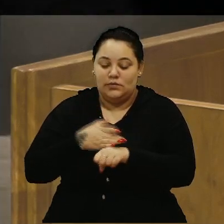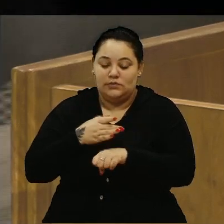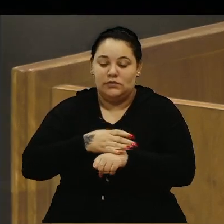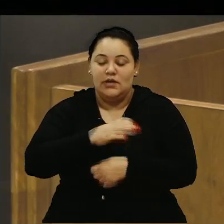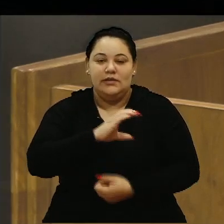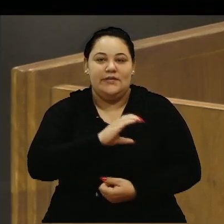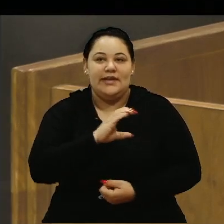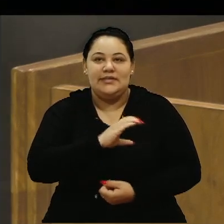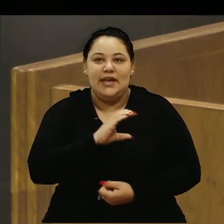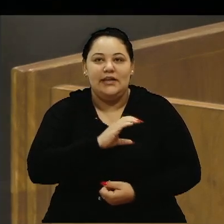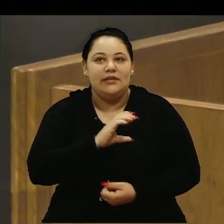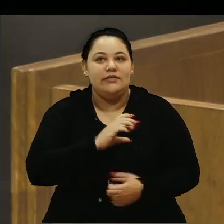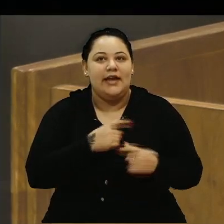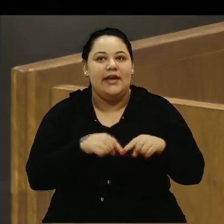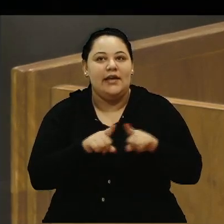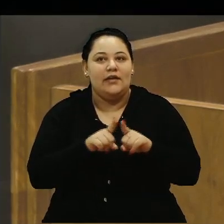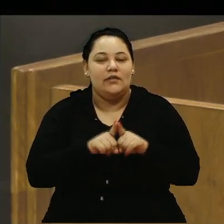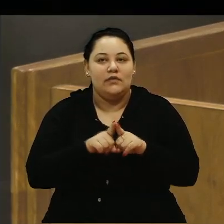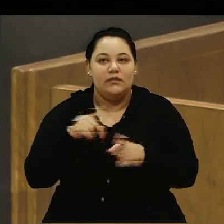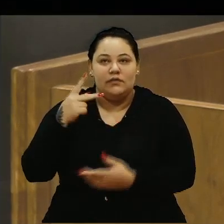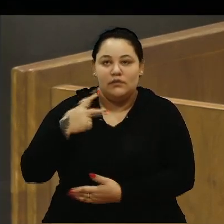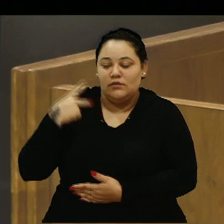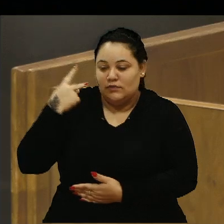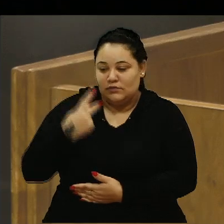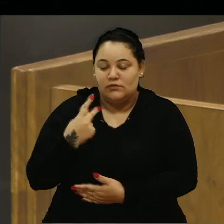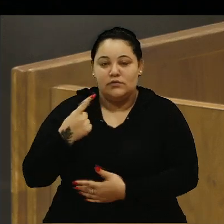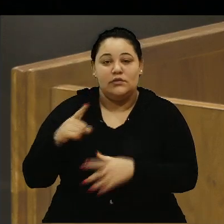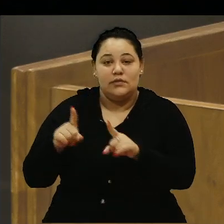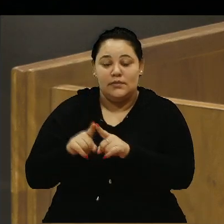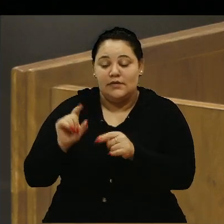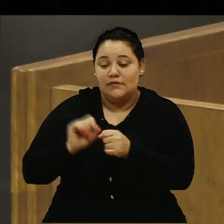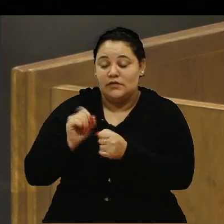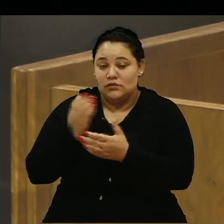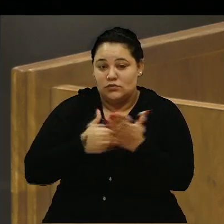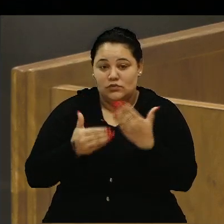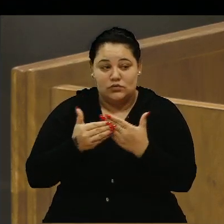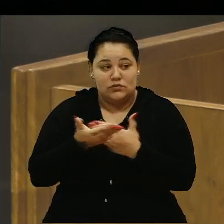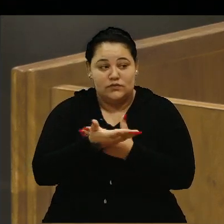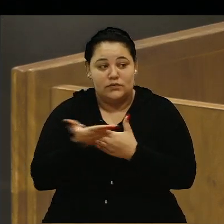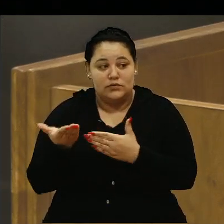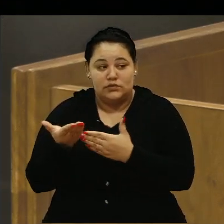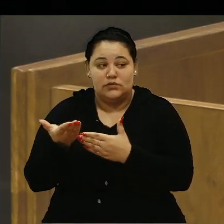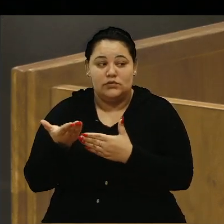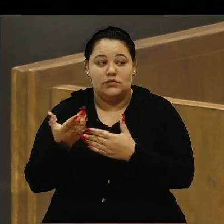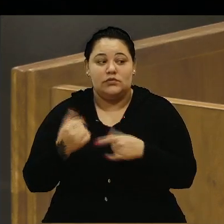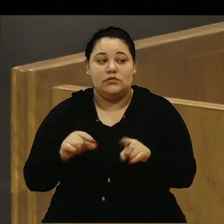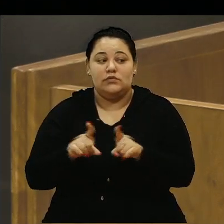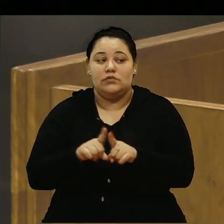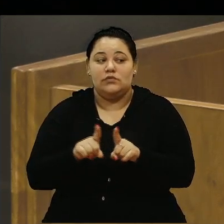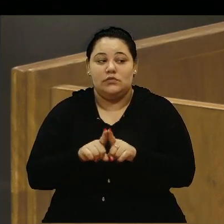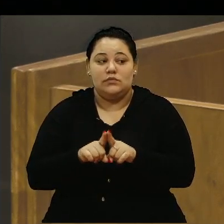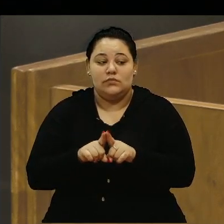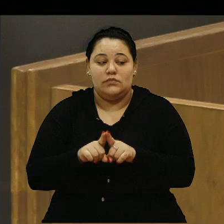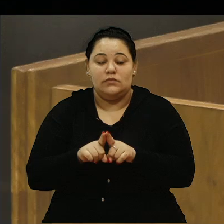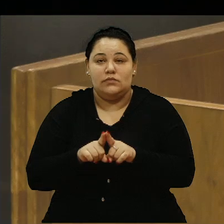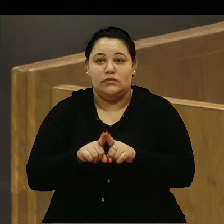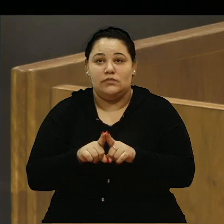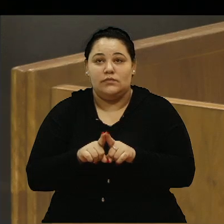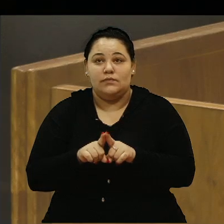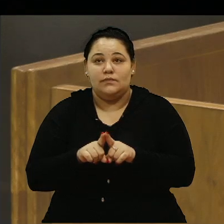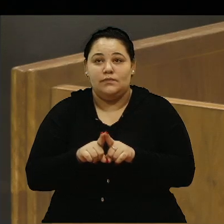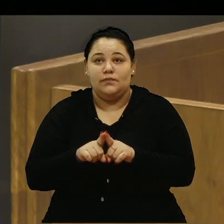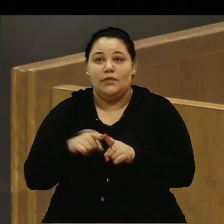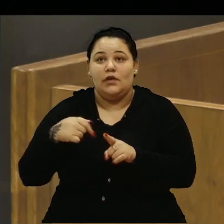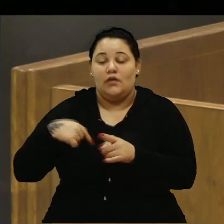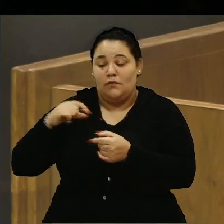ser vereadora, acredito que todas as vereadoras, talvez todos vocês, fizeram esse debate em algum grupo. Eu fiz em